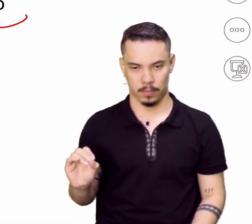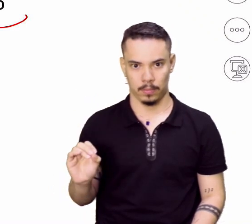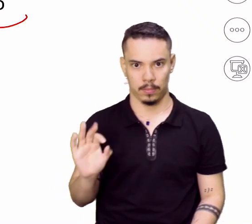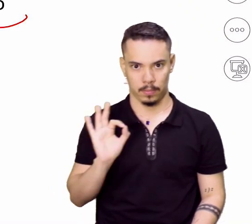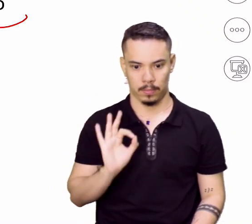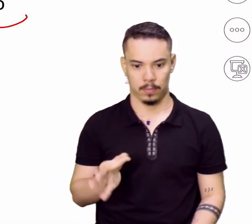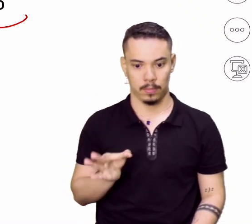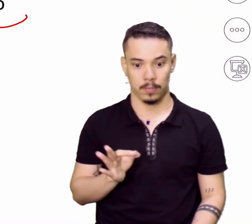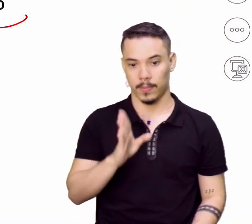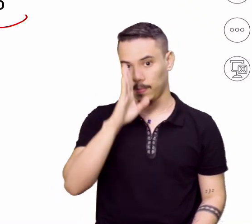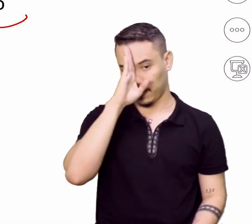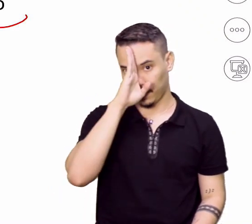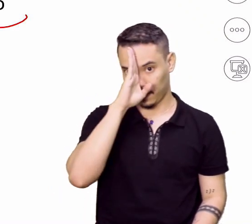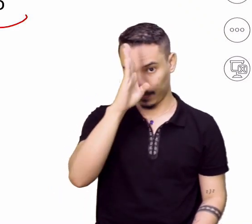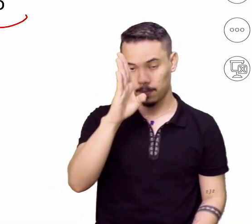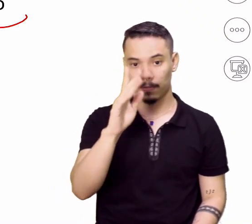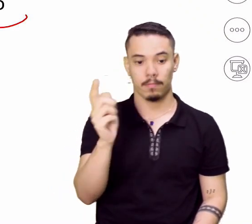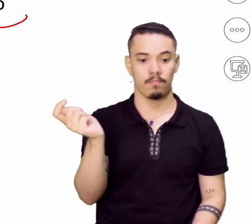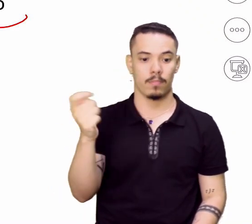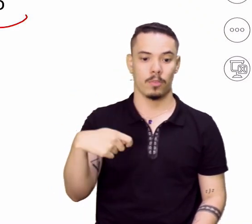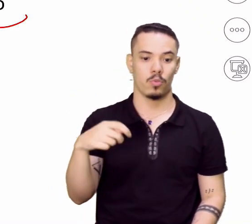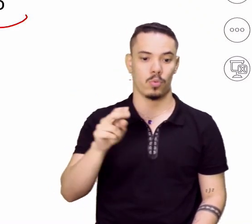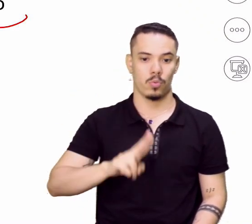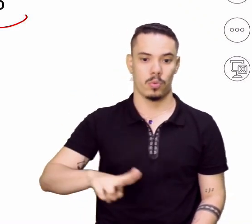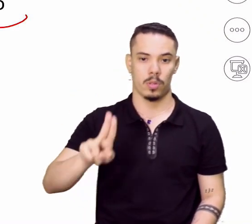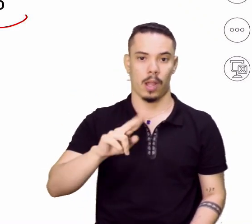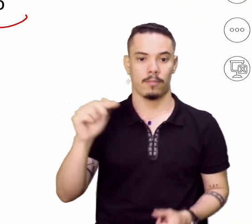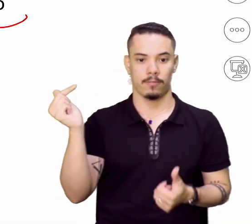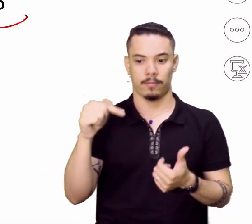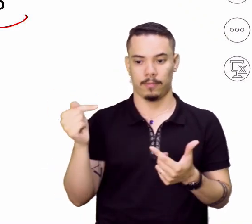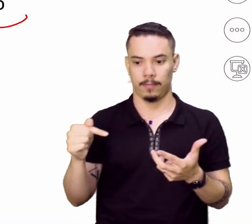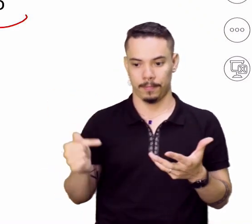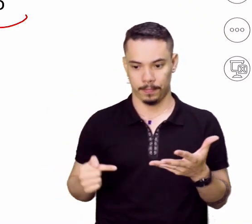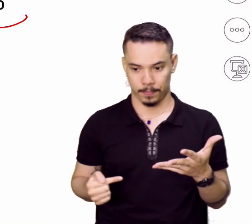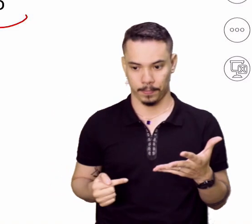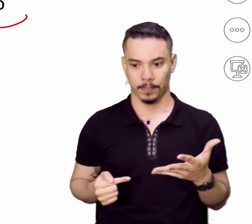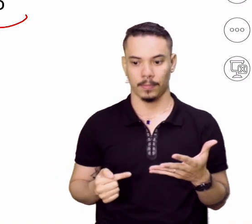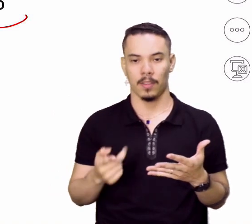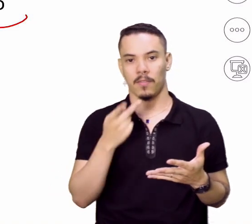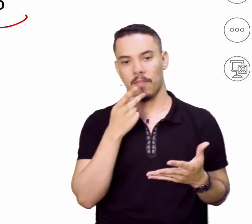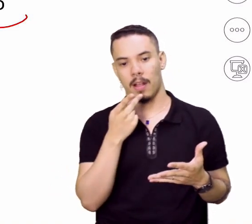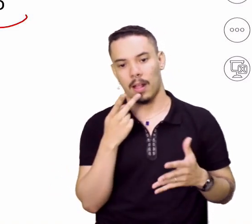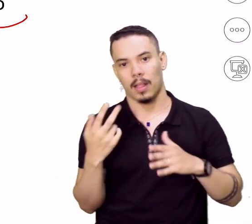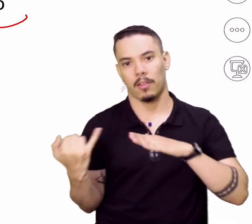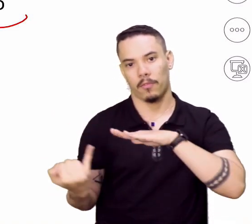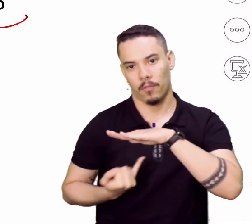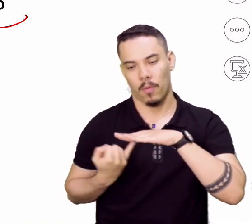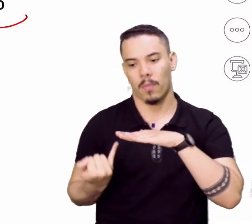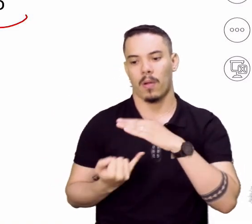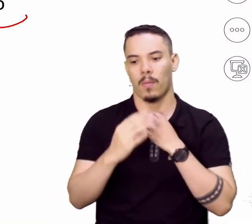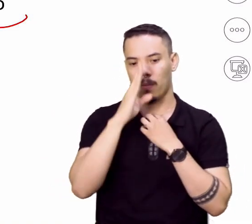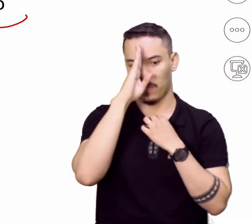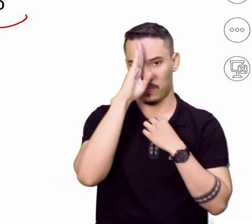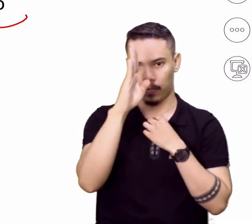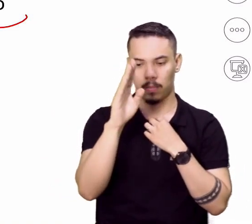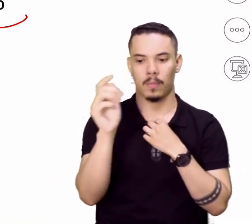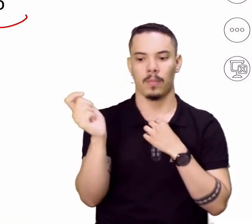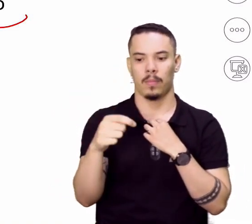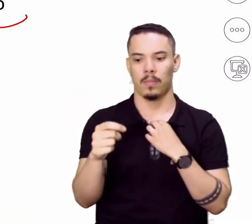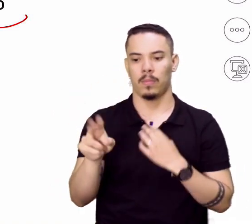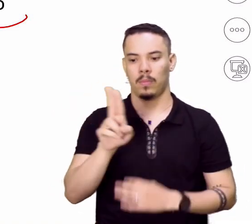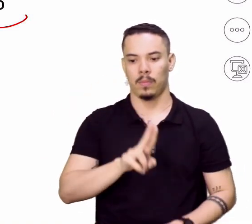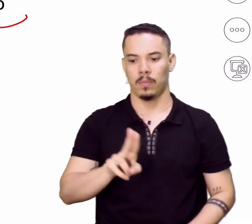relativo coringa, que ele pode ser usado aí diversas vezes, principalmente em falas informais. Então, that's the